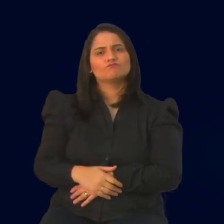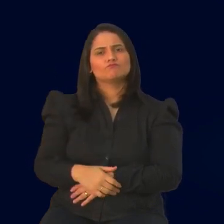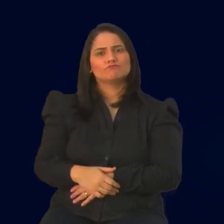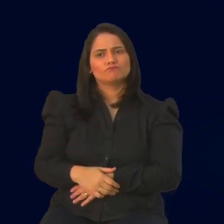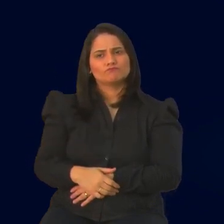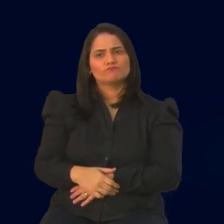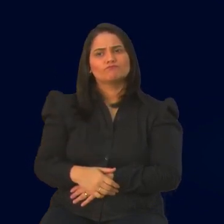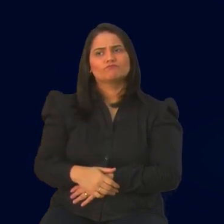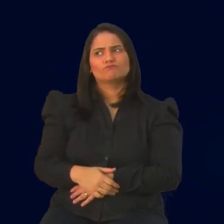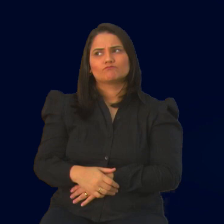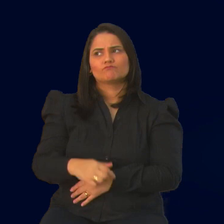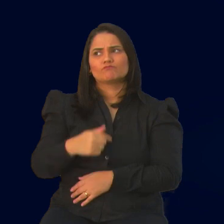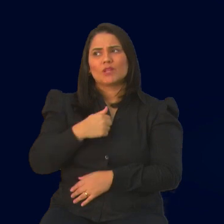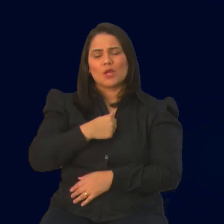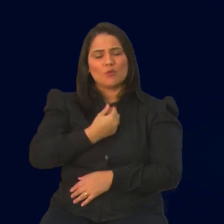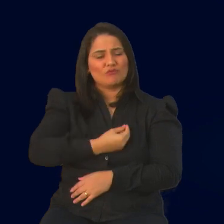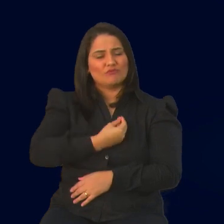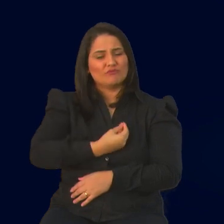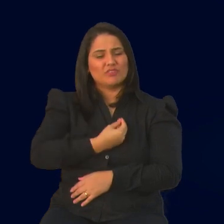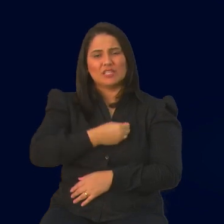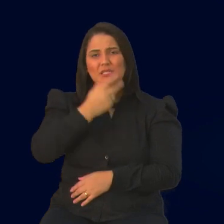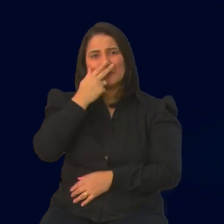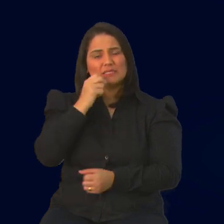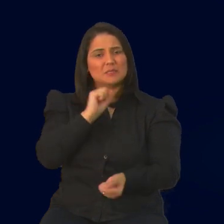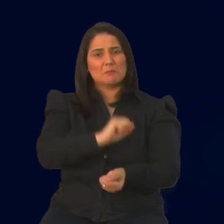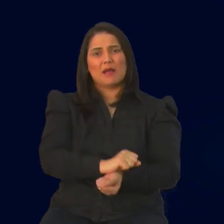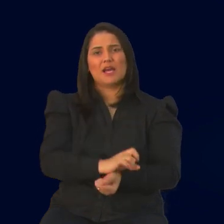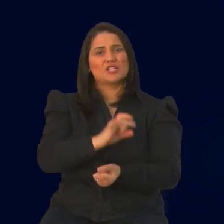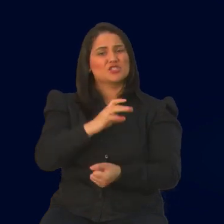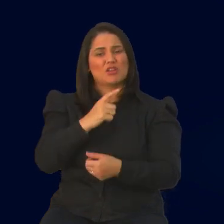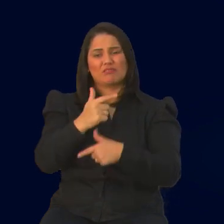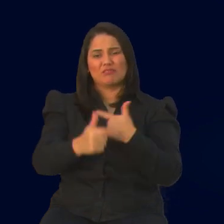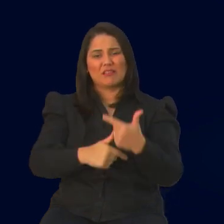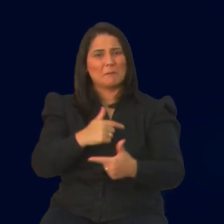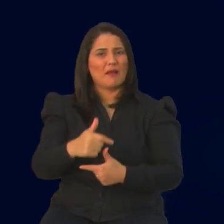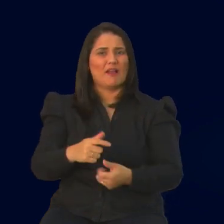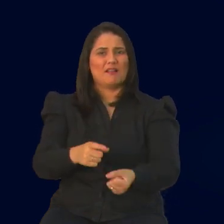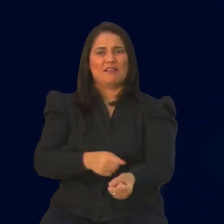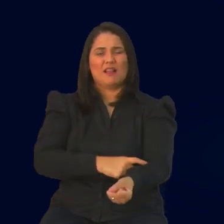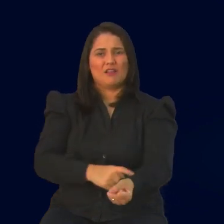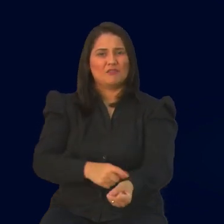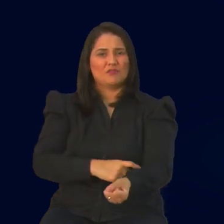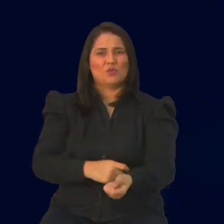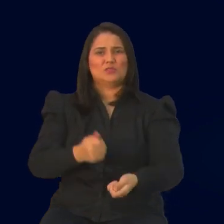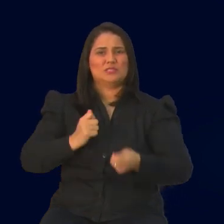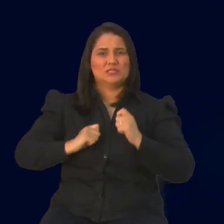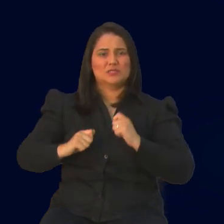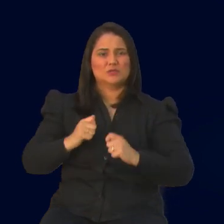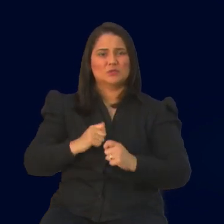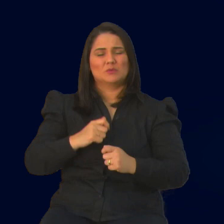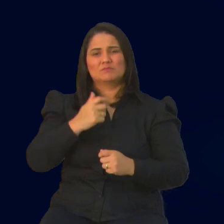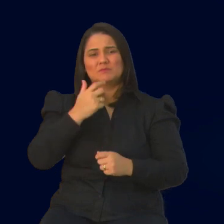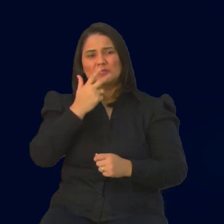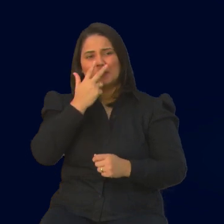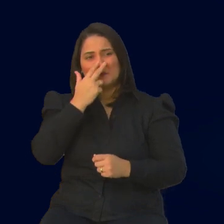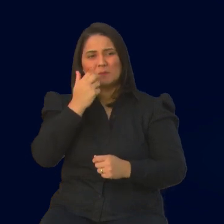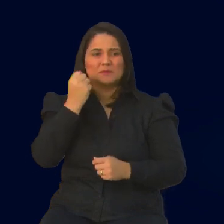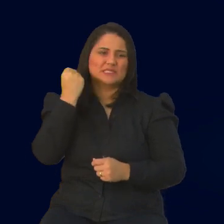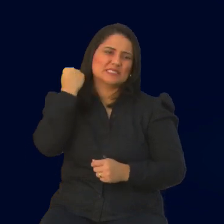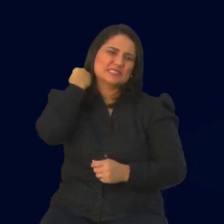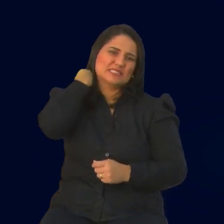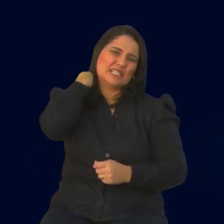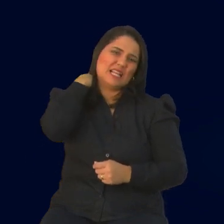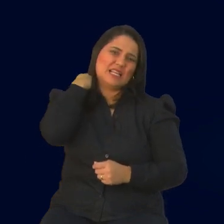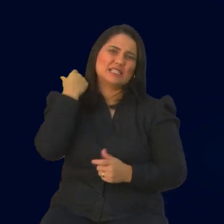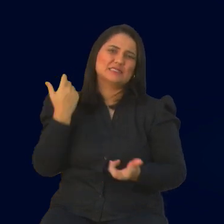Estou abdicando da minha vida, estou trabalhando demais, estou ficando estressado, vou começar a cuidar de mim. Ainda bem que eu tenho uma mulher maravilhosa